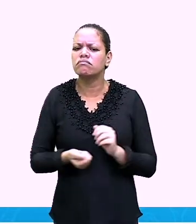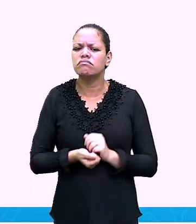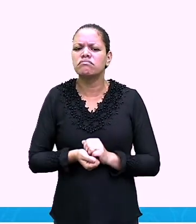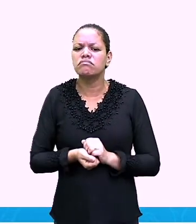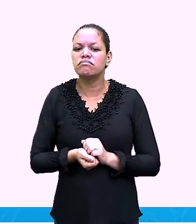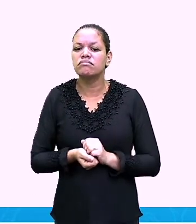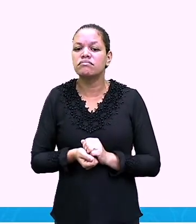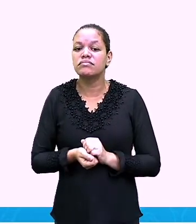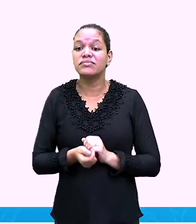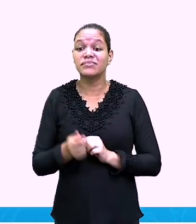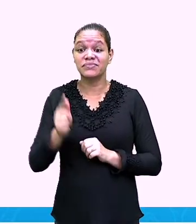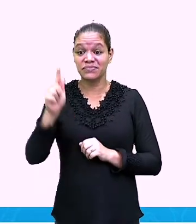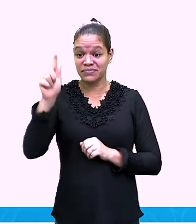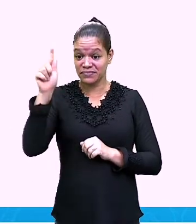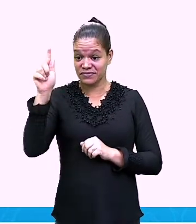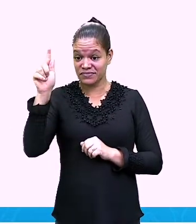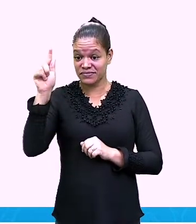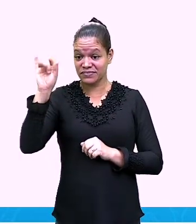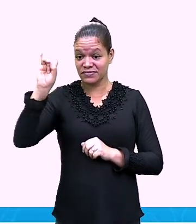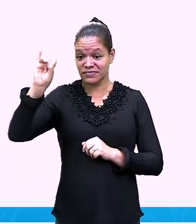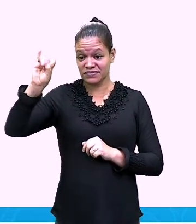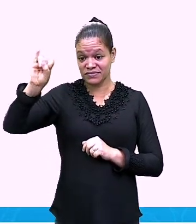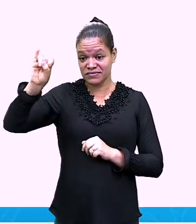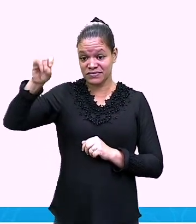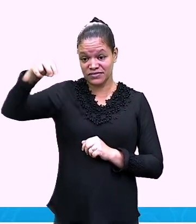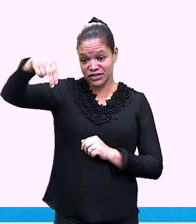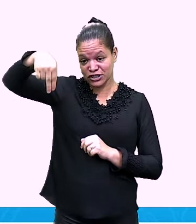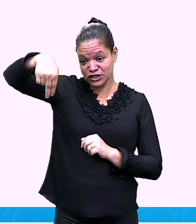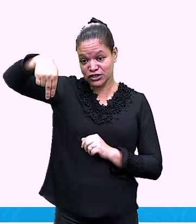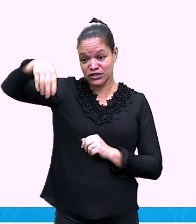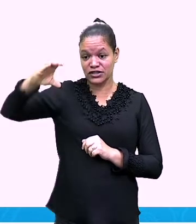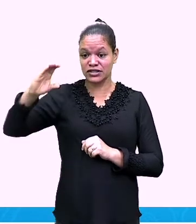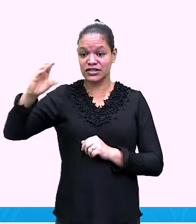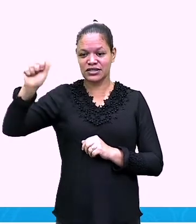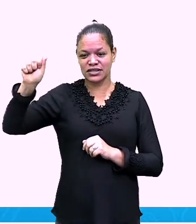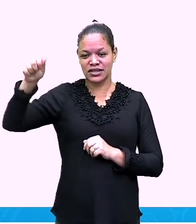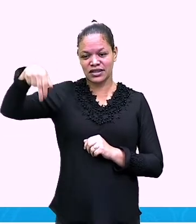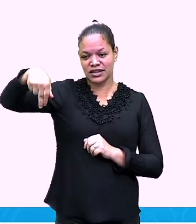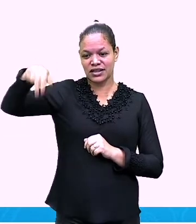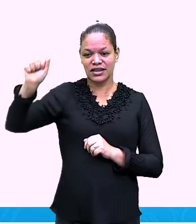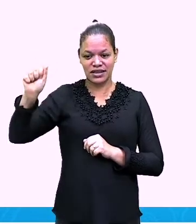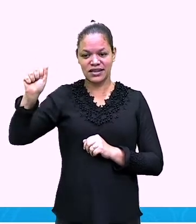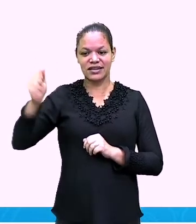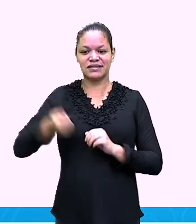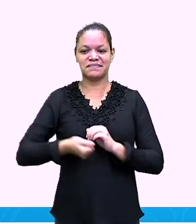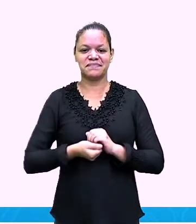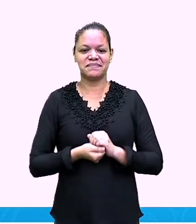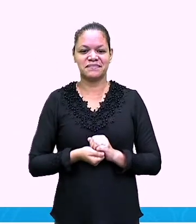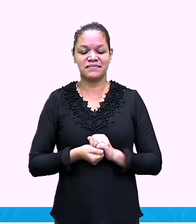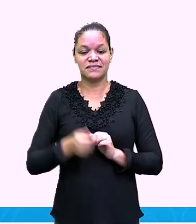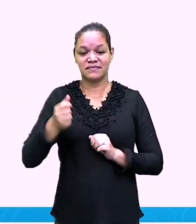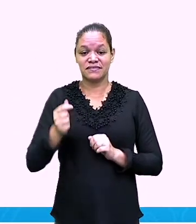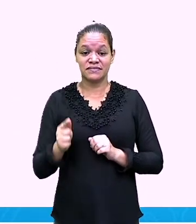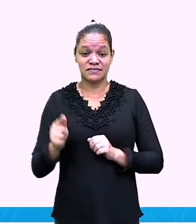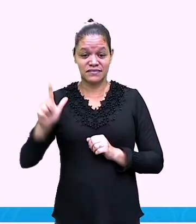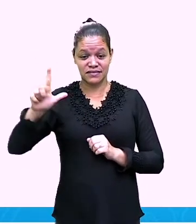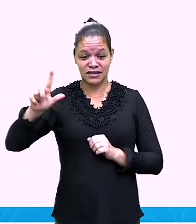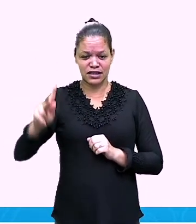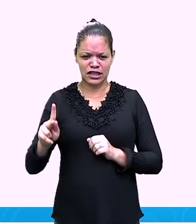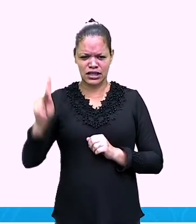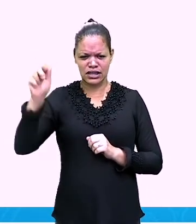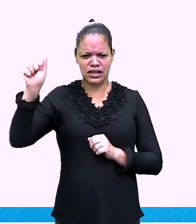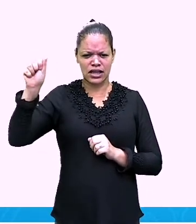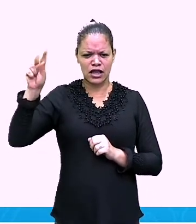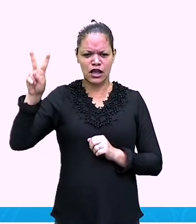palavra gincana. Muito bem. Nessa outra palavra aqui a gente tem as sílabas, ó, lhá, vi,